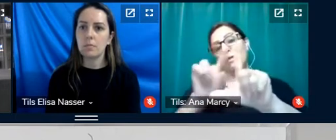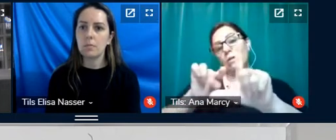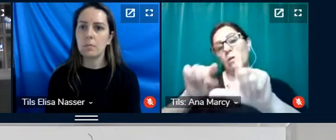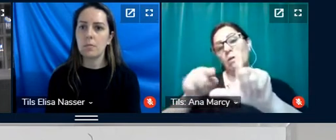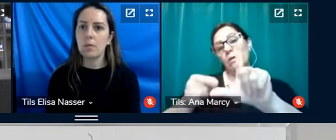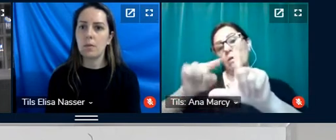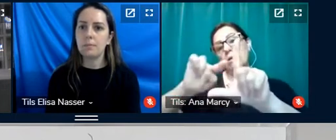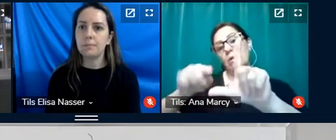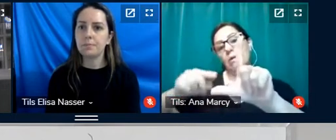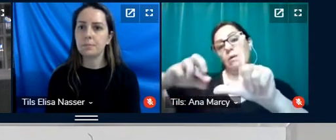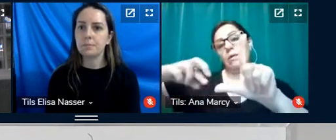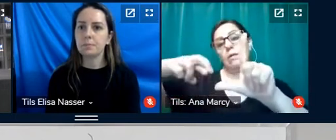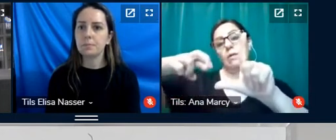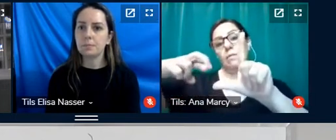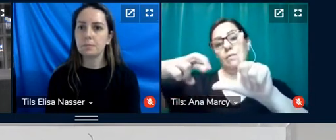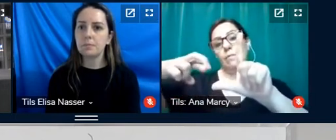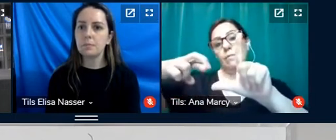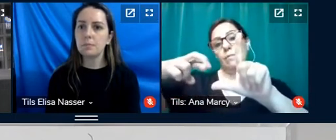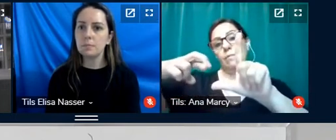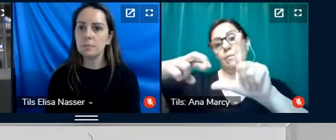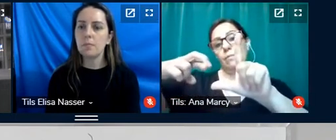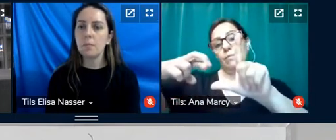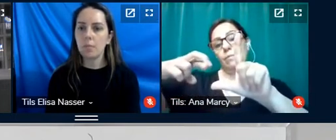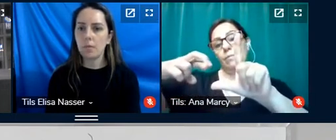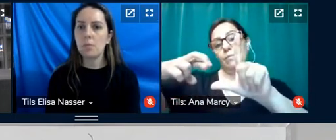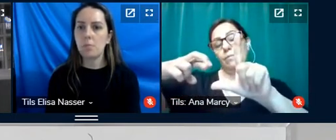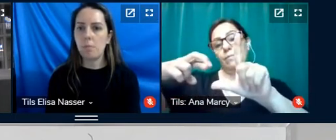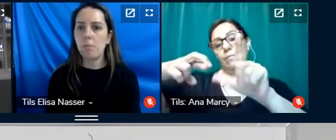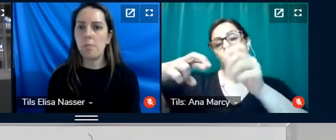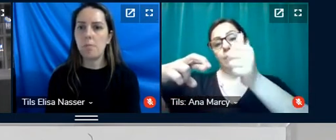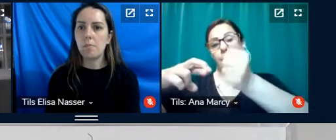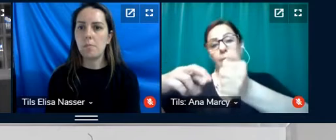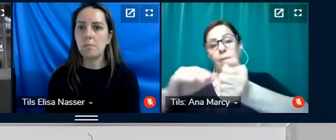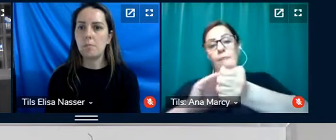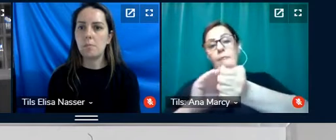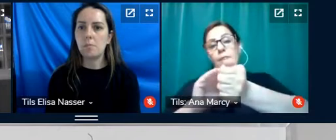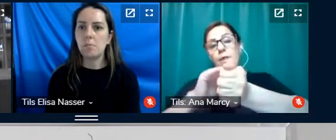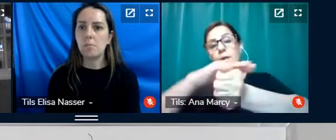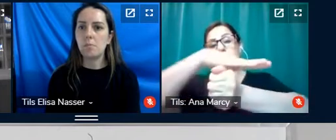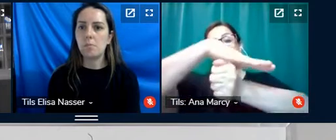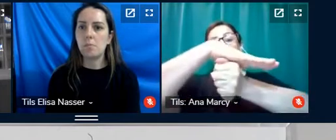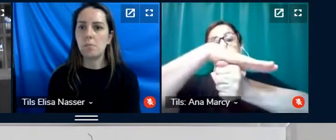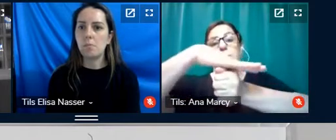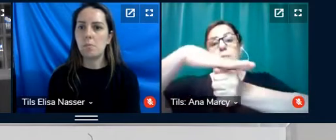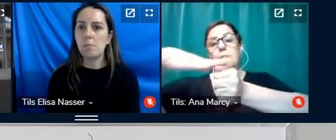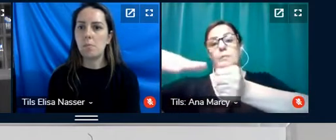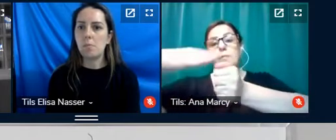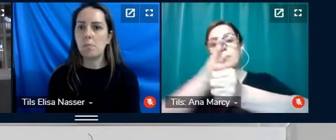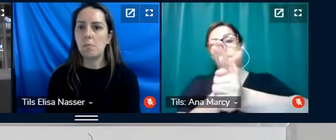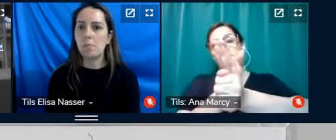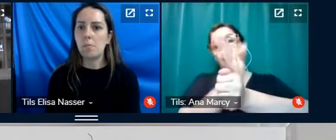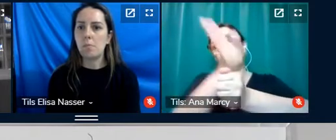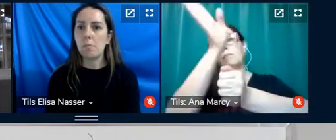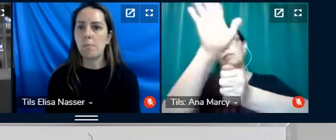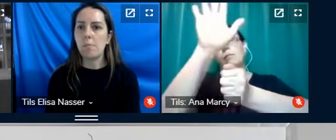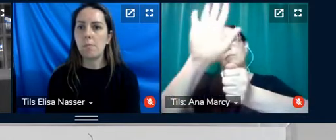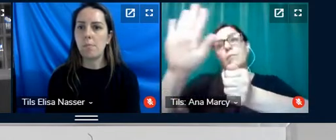né? Referenciado pelo eixo cartesiano, e um sentido, nesse caso aqui para cima, né?